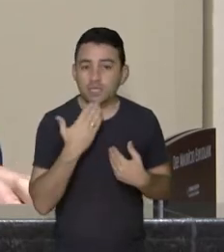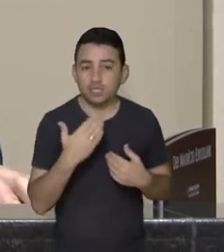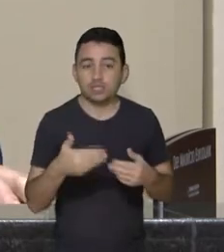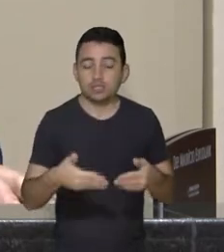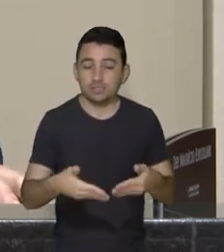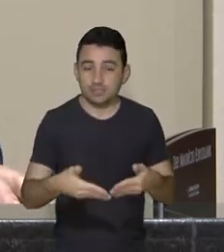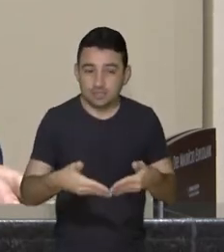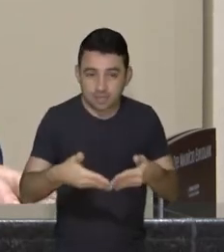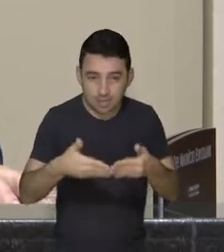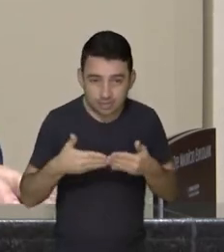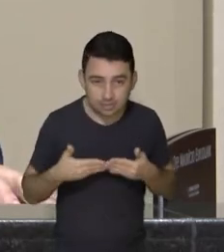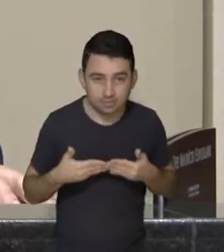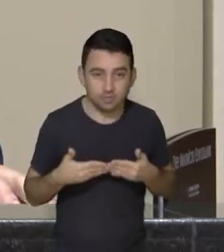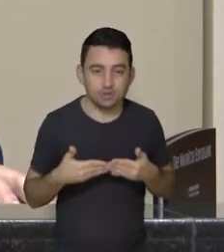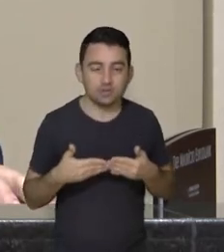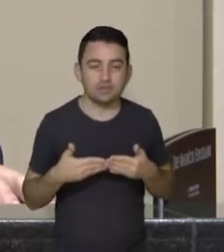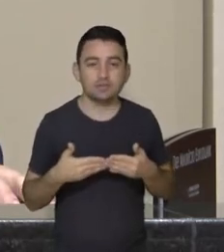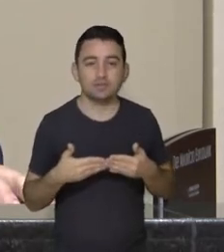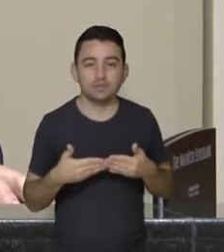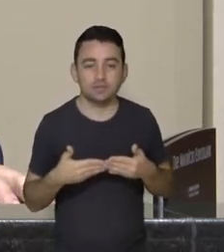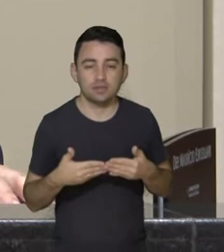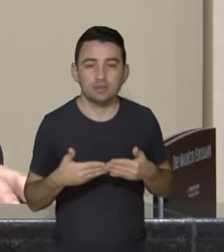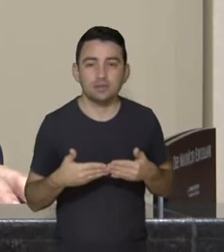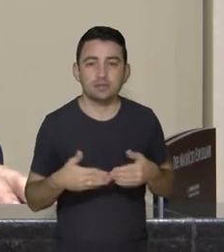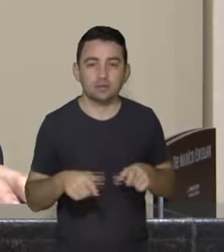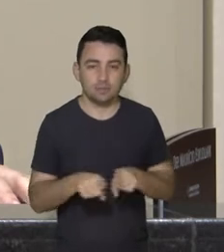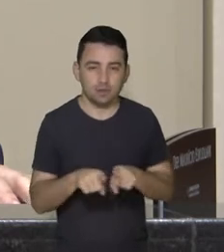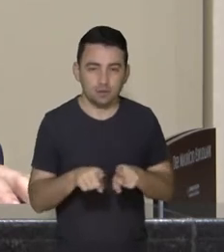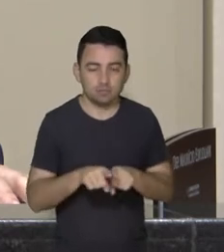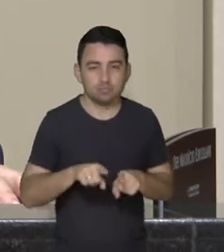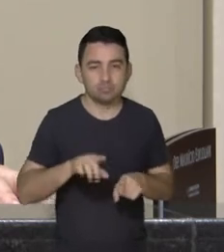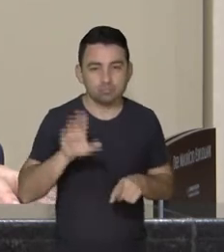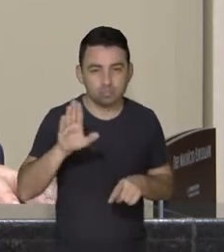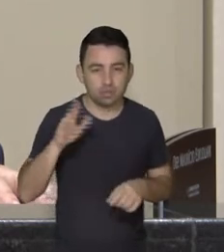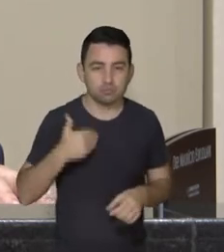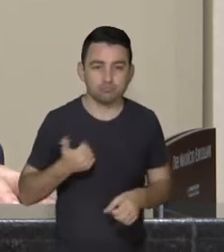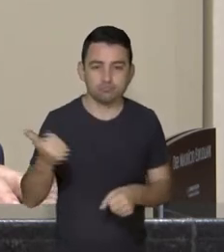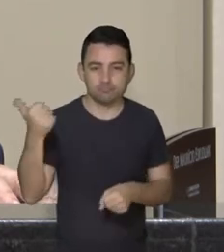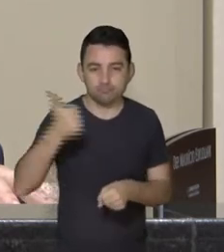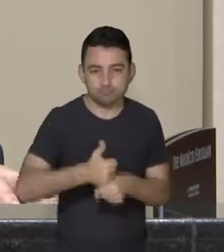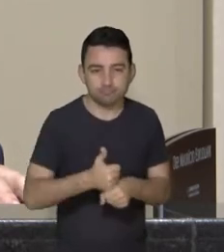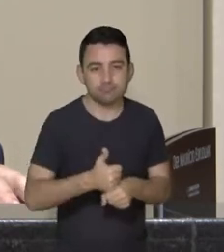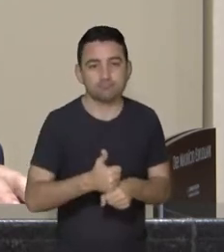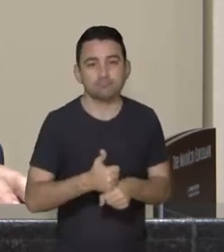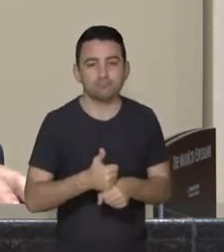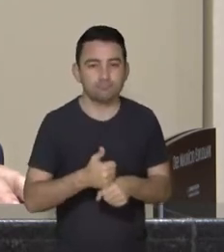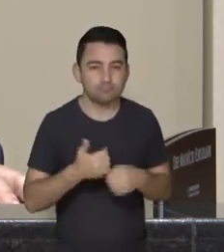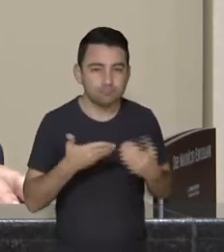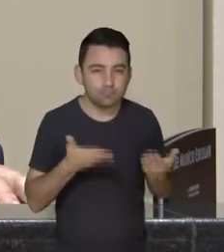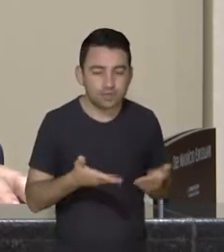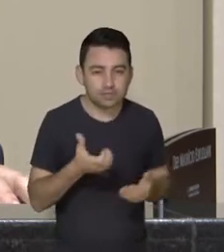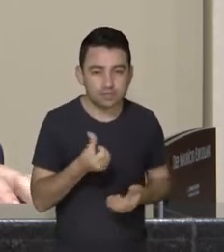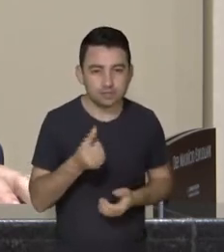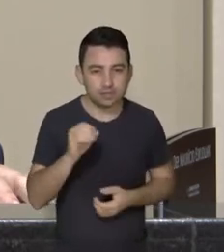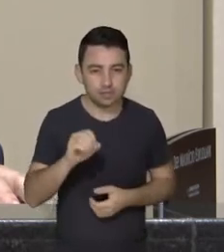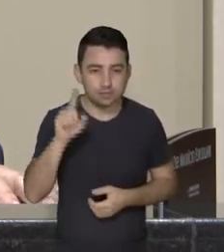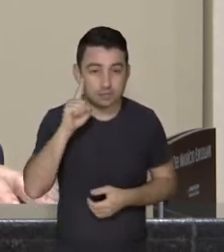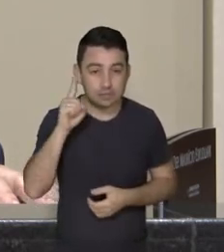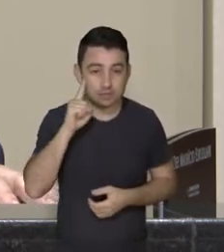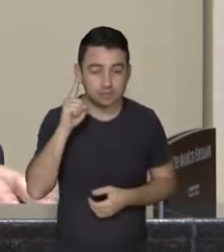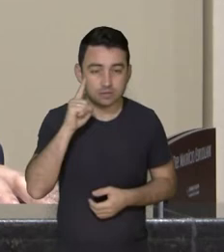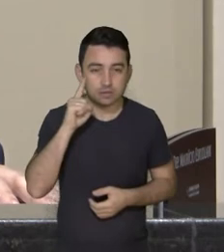o Ivan tinha saído candidato ficado suplente ele ficou aqui 60 dias depois